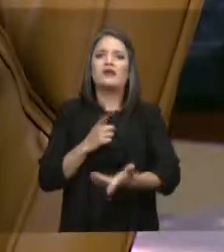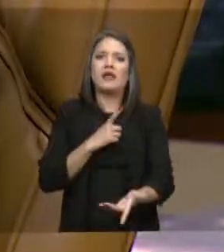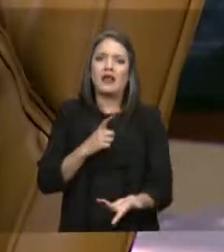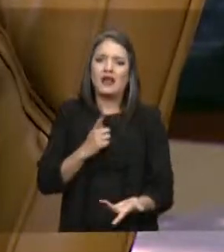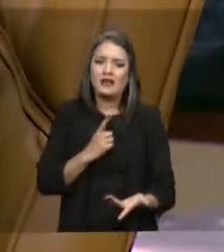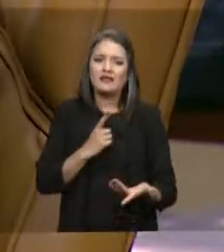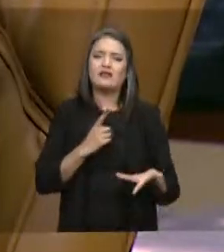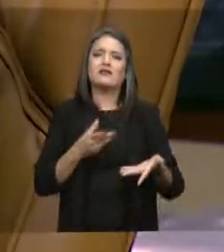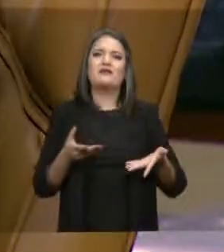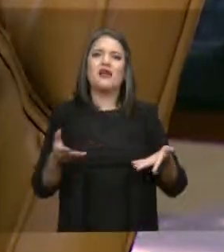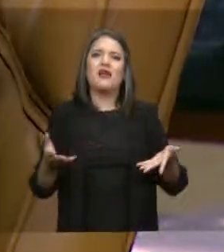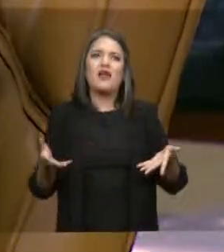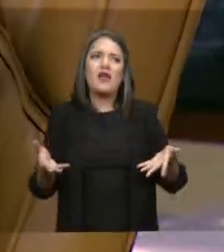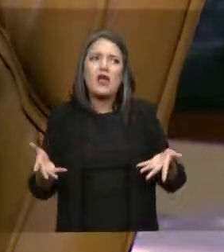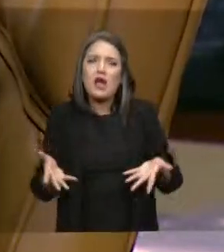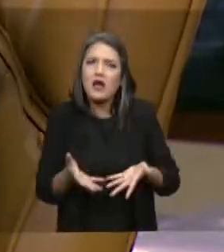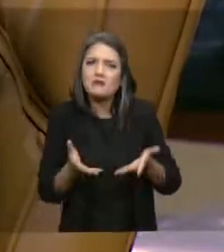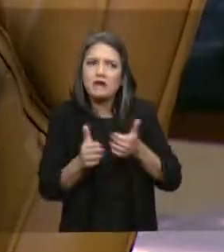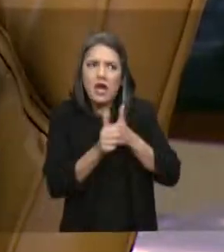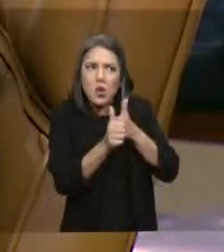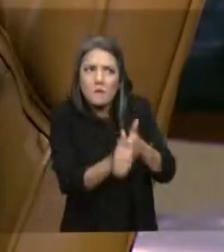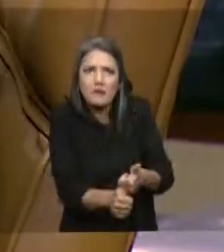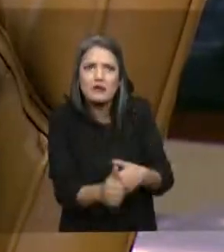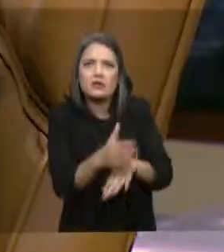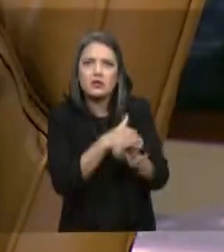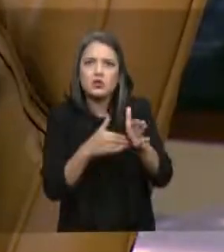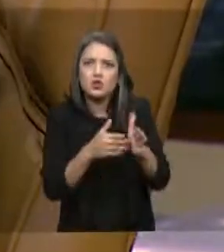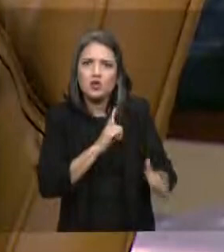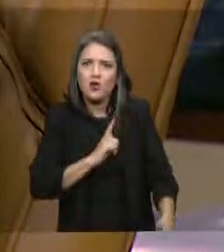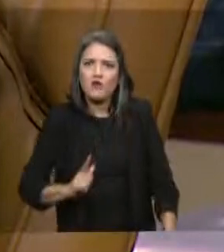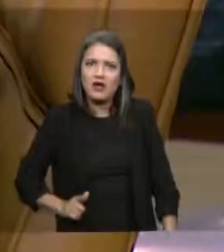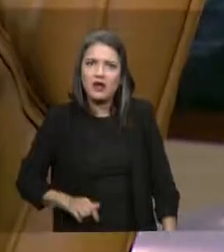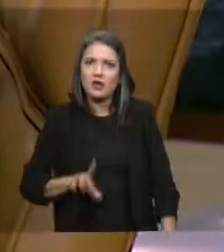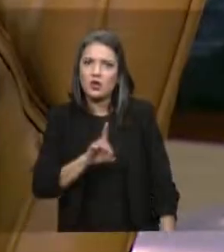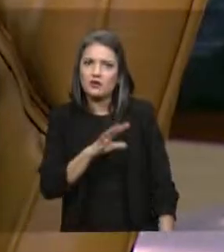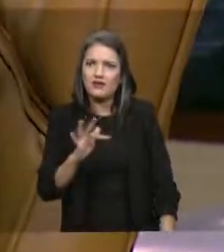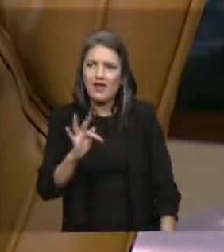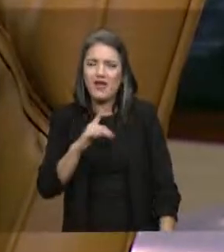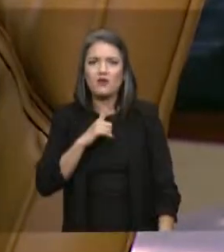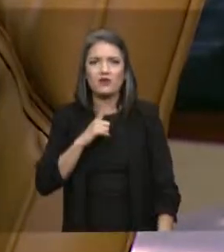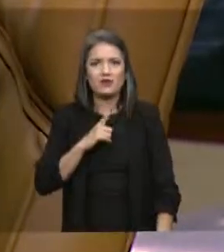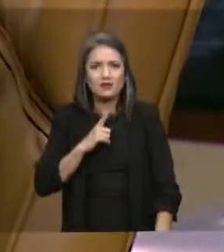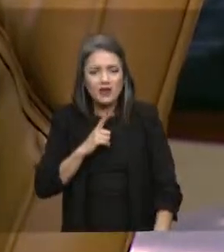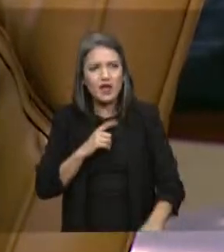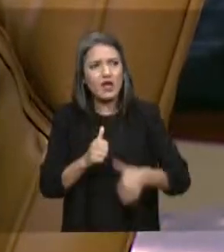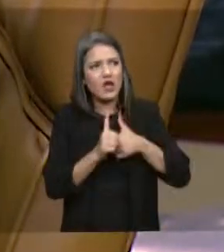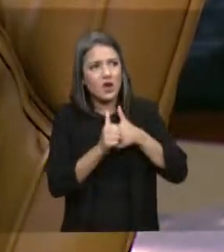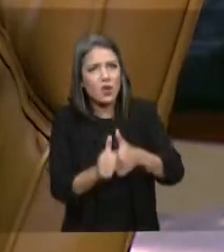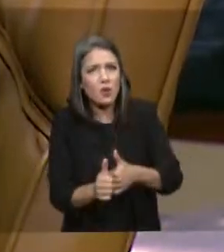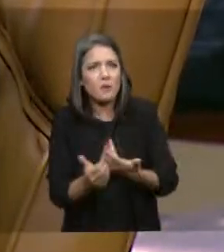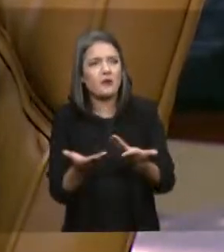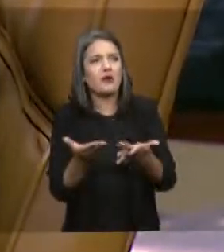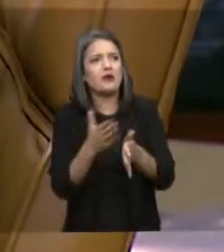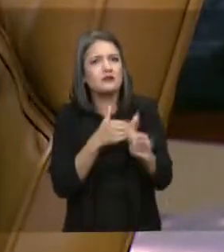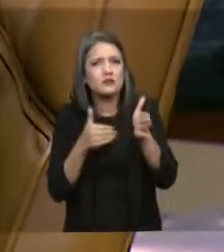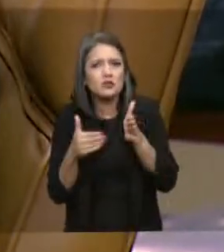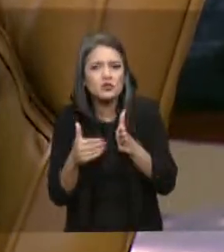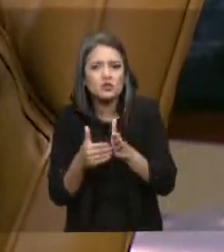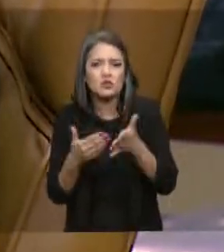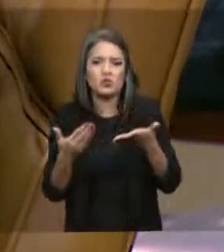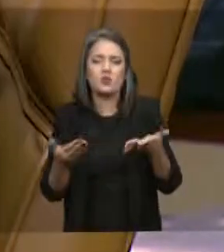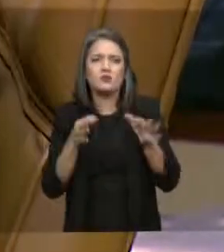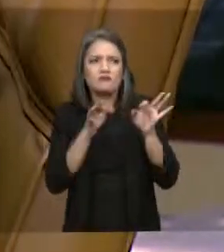as atuações da governadora eu soube que ela esteve com suas excelências também nesse